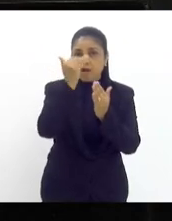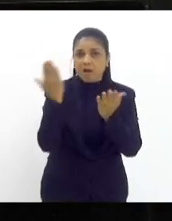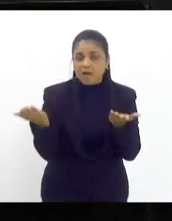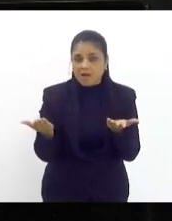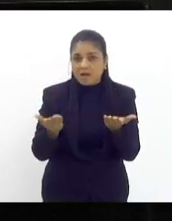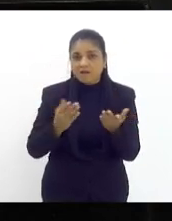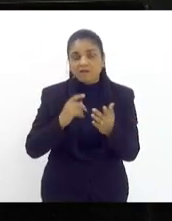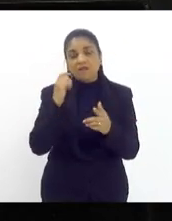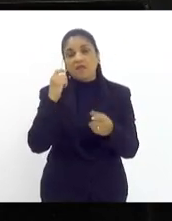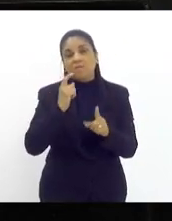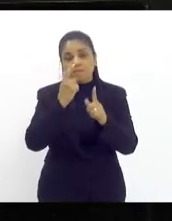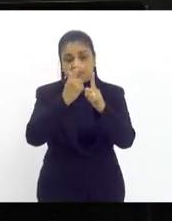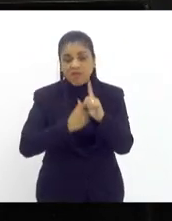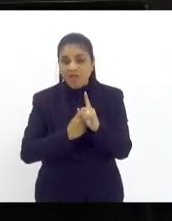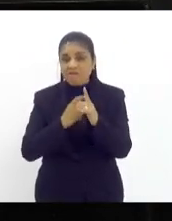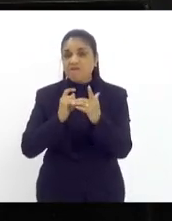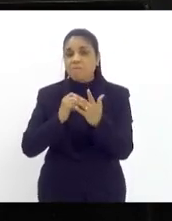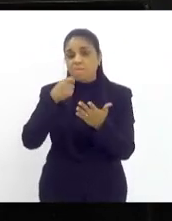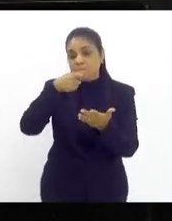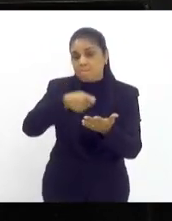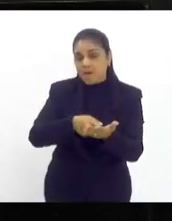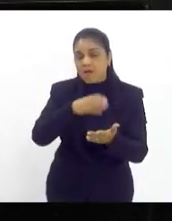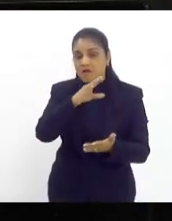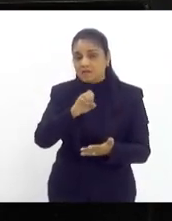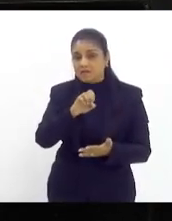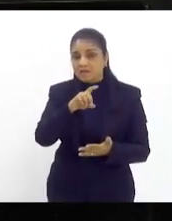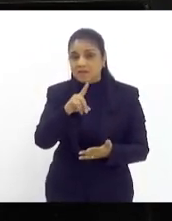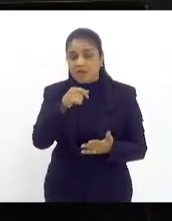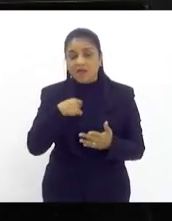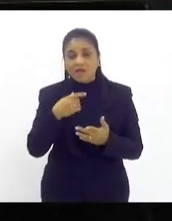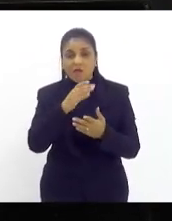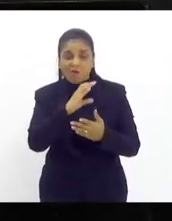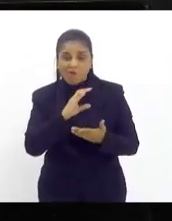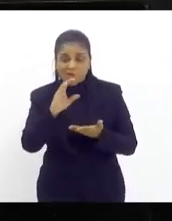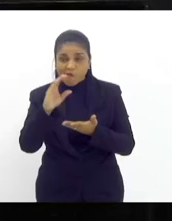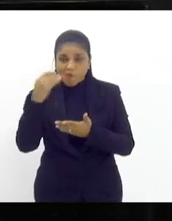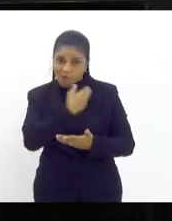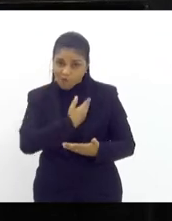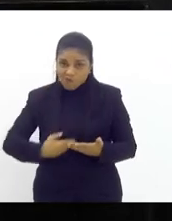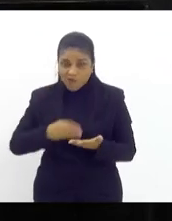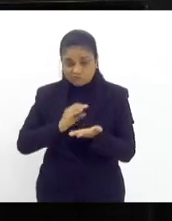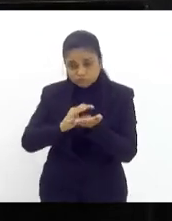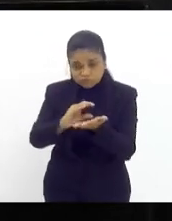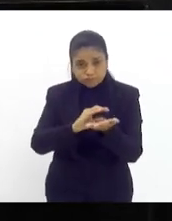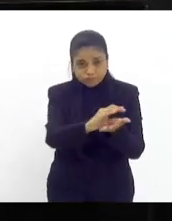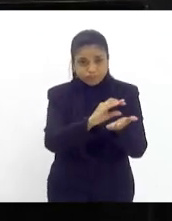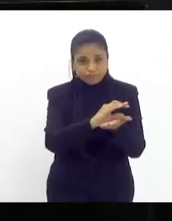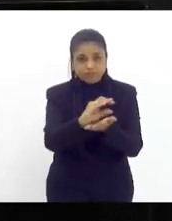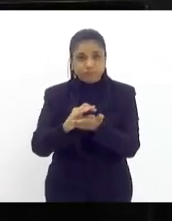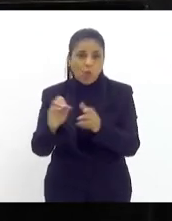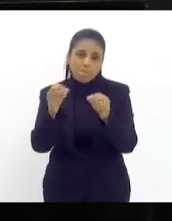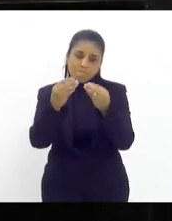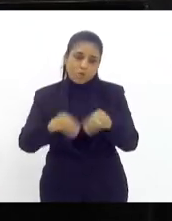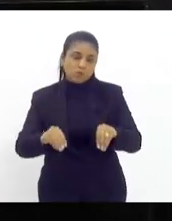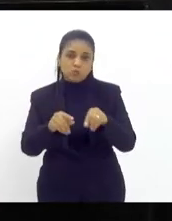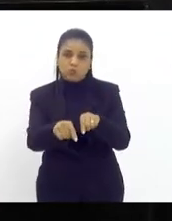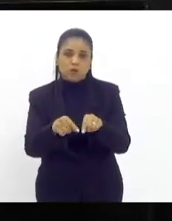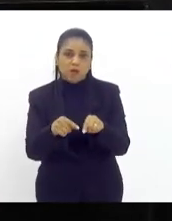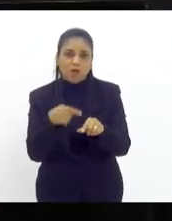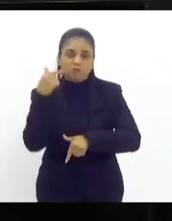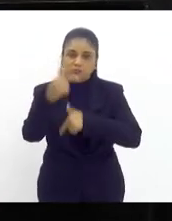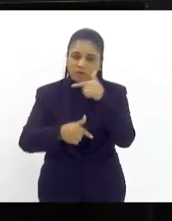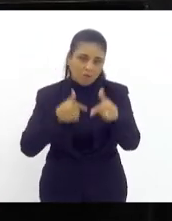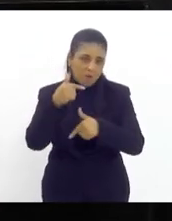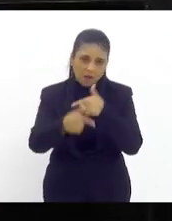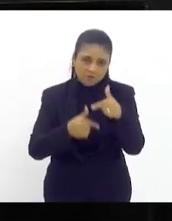pagar o que deve a Cedae é o governo do estado fazer investimento lá na Cedae e não sucatear mais ainda não prejudicar